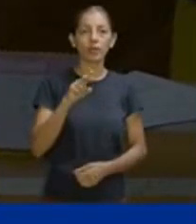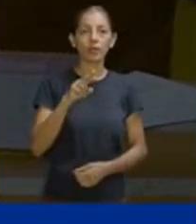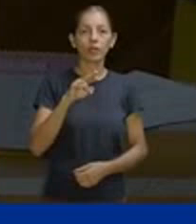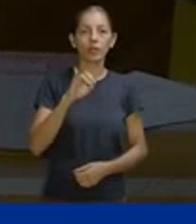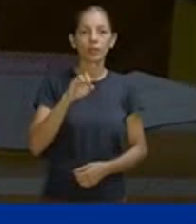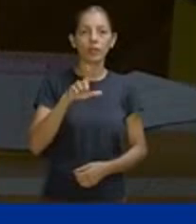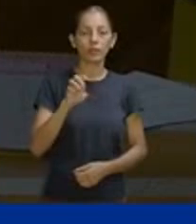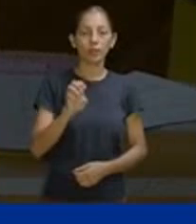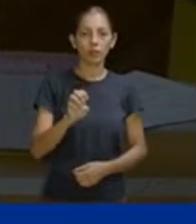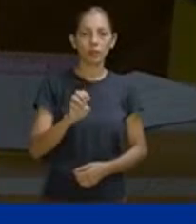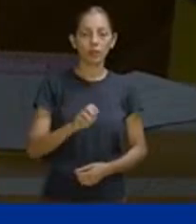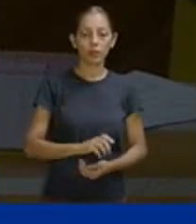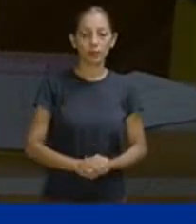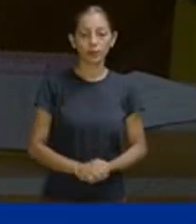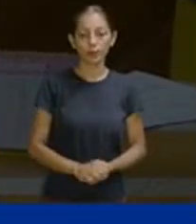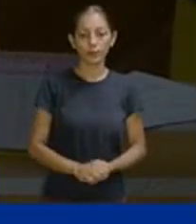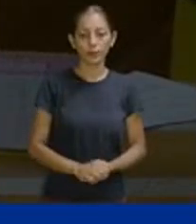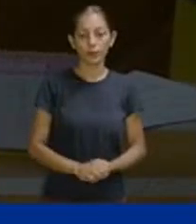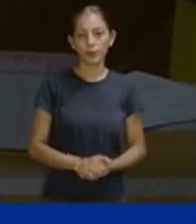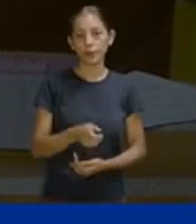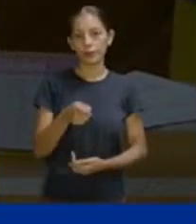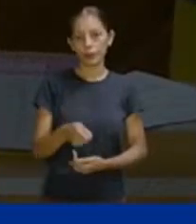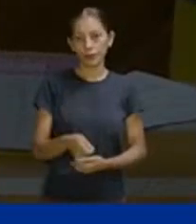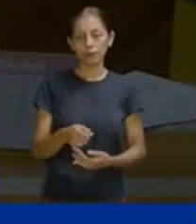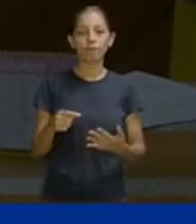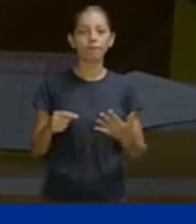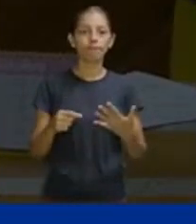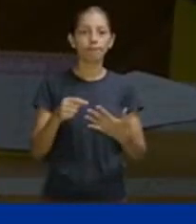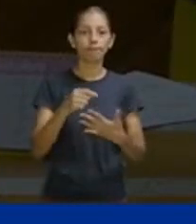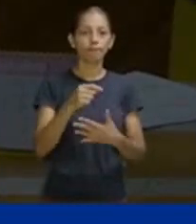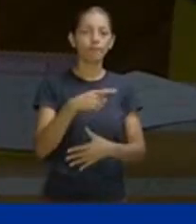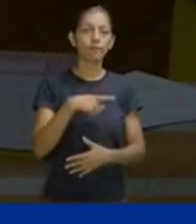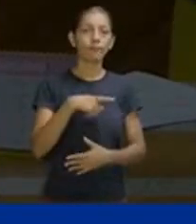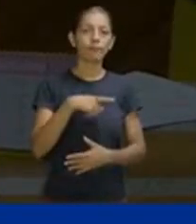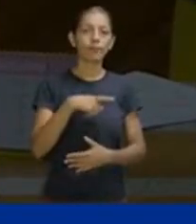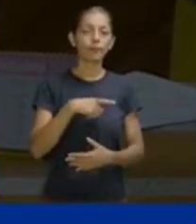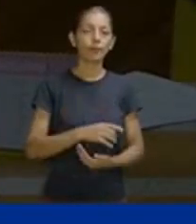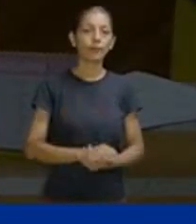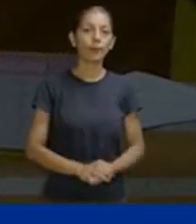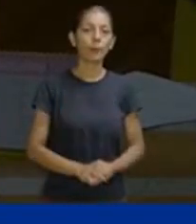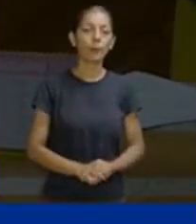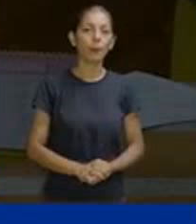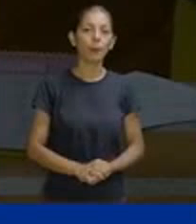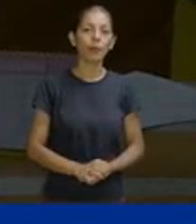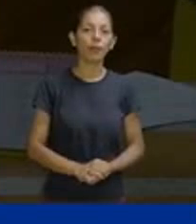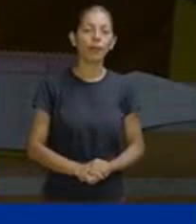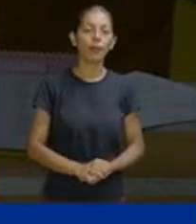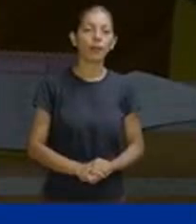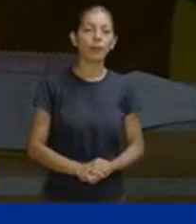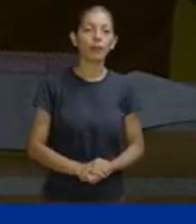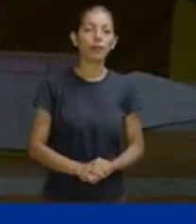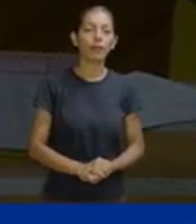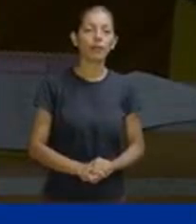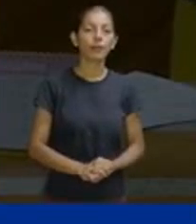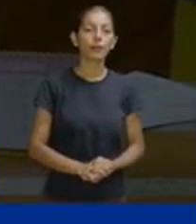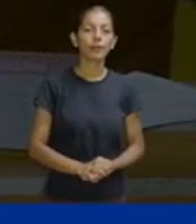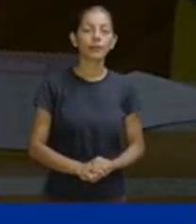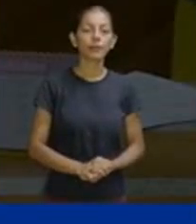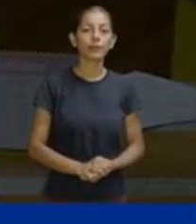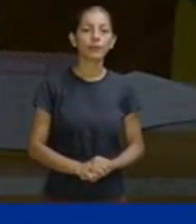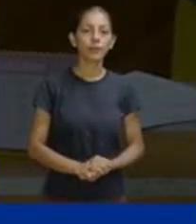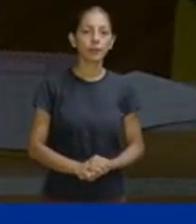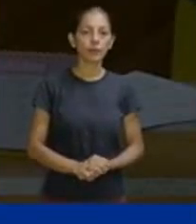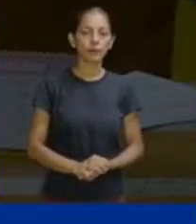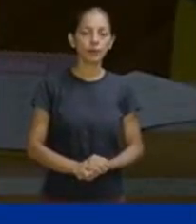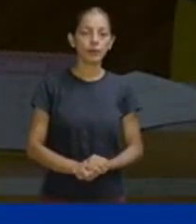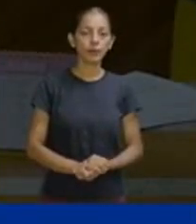atuarão como vogais juízes Rivaldo Valente, Carlos Torque, Anselmo Gonçalves e Carlos